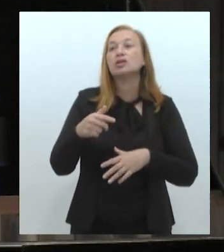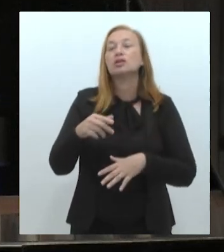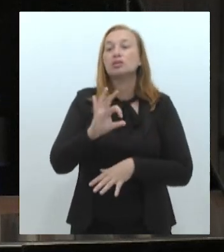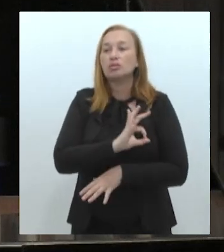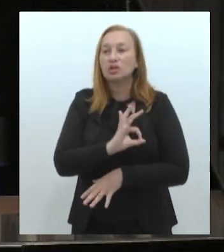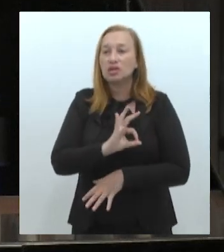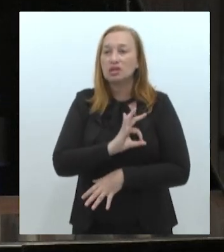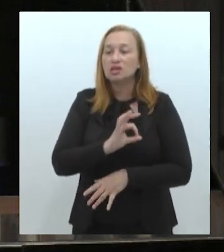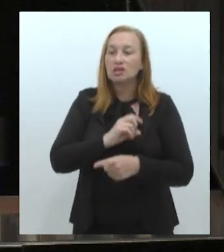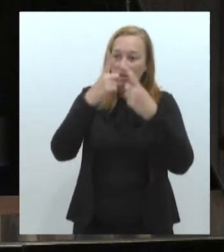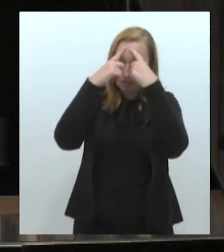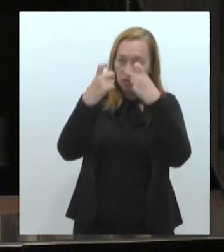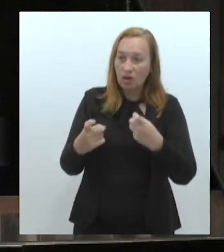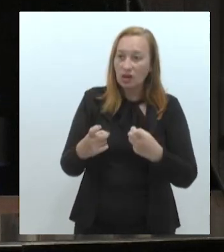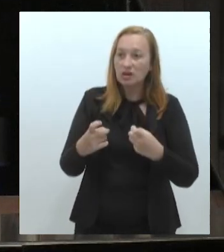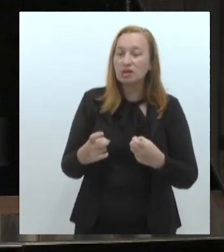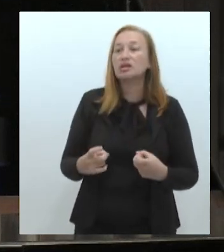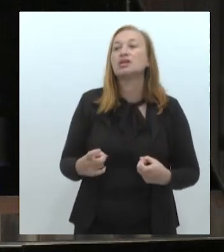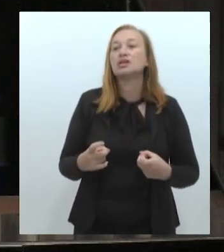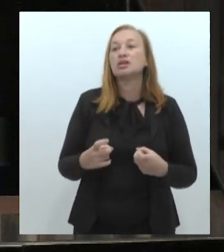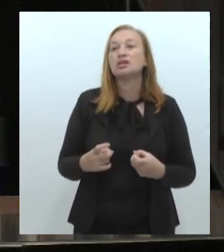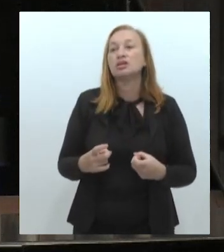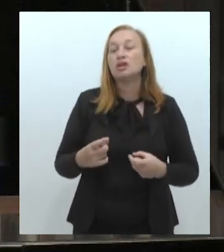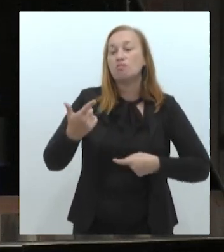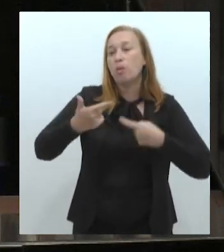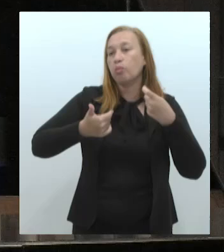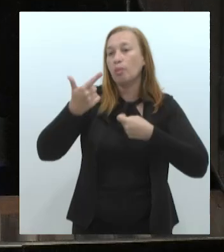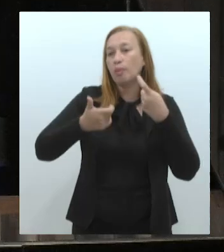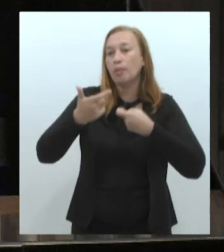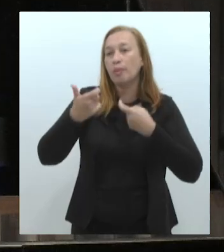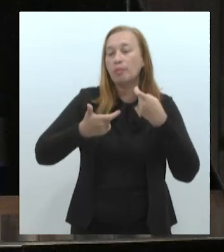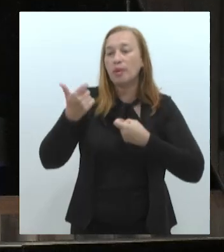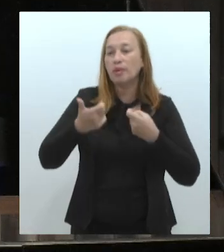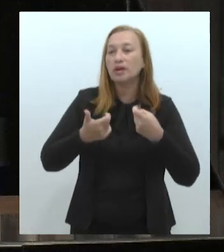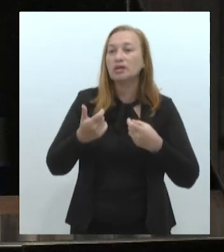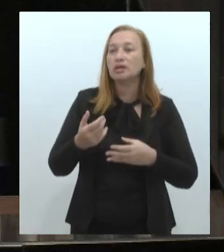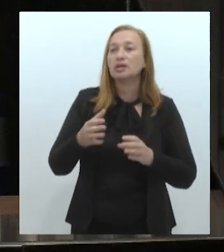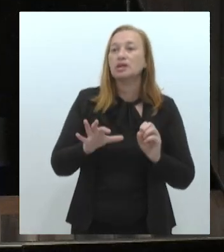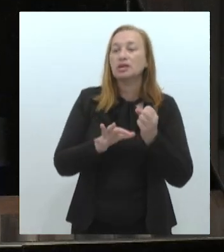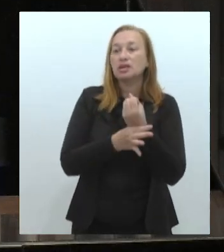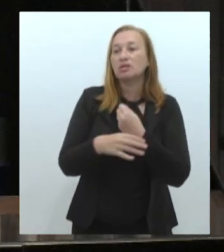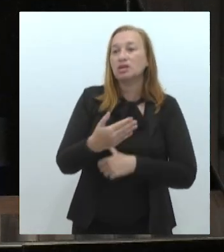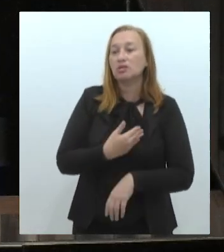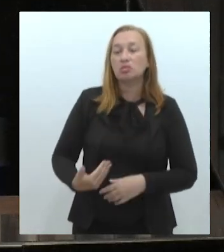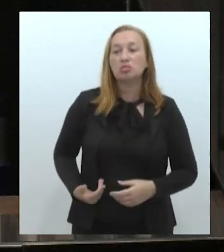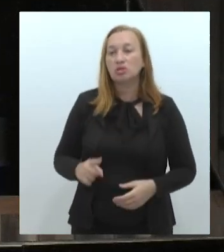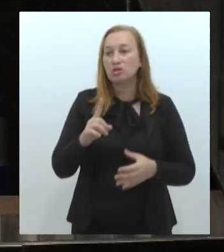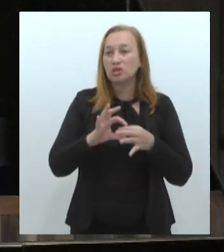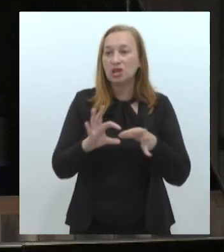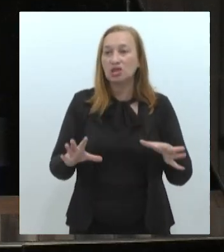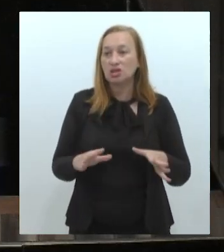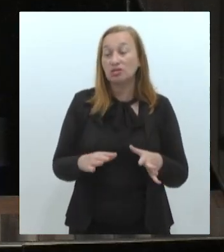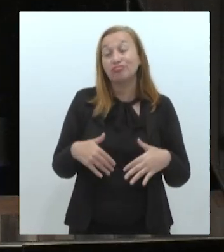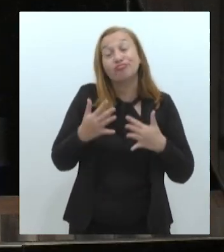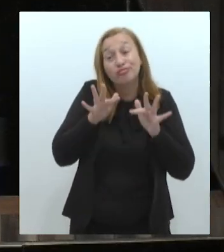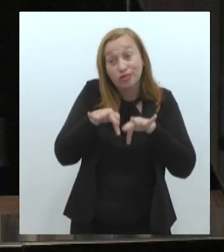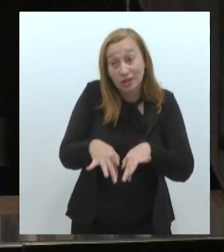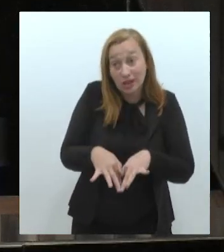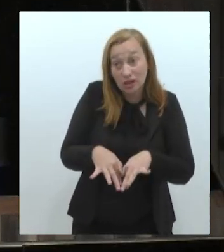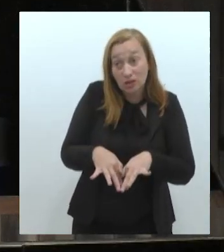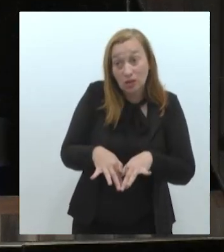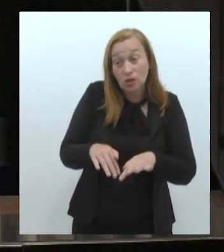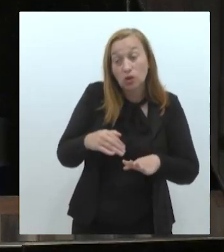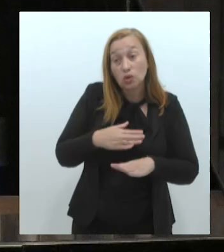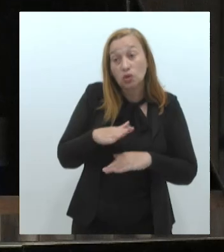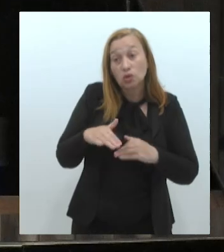e desastrosos, jogo de faroeste na nossa segurança pública não permitem. É isso, gente. No final, todo